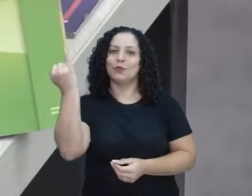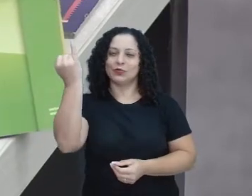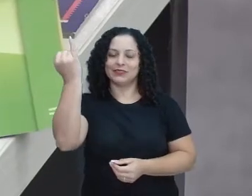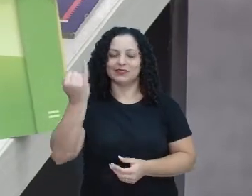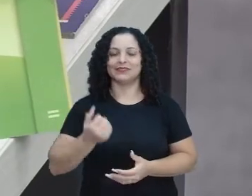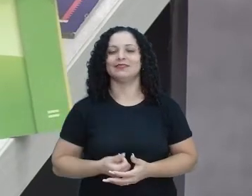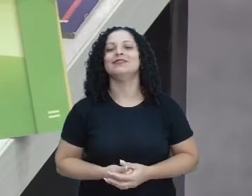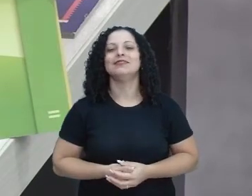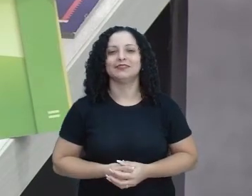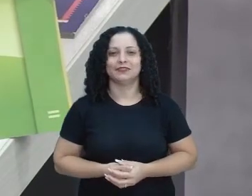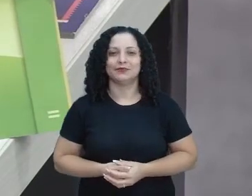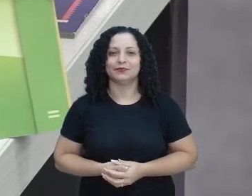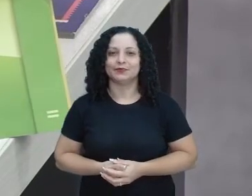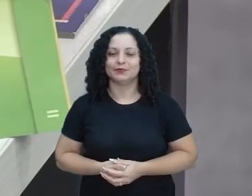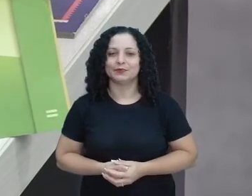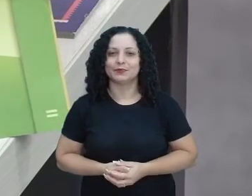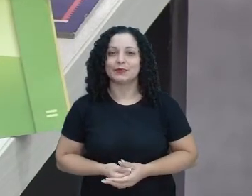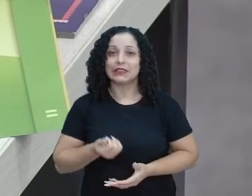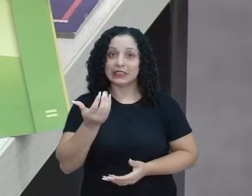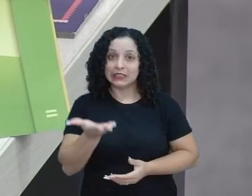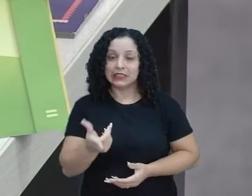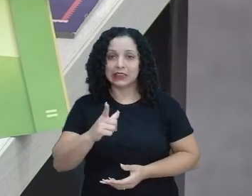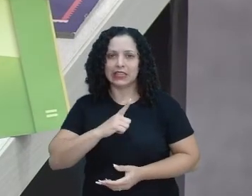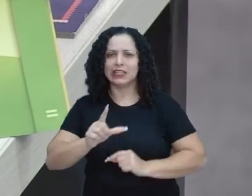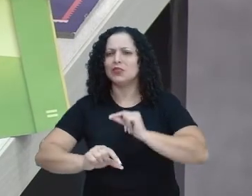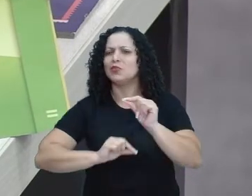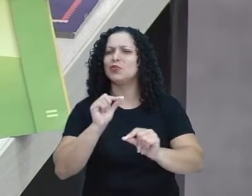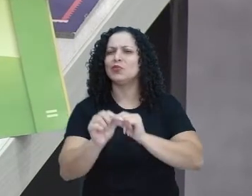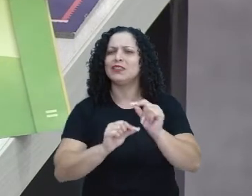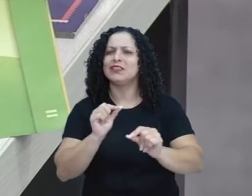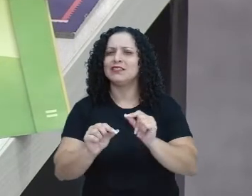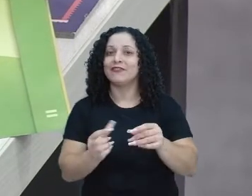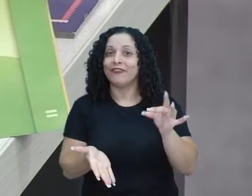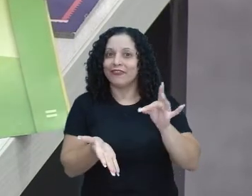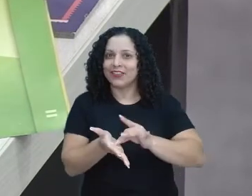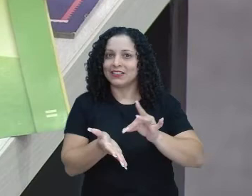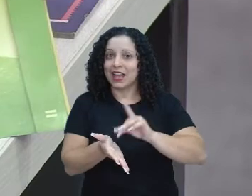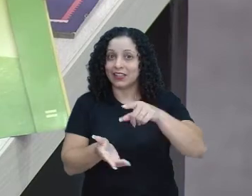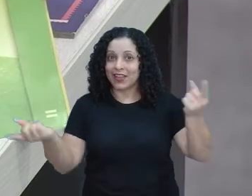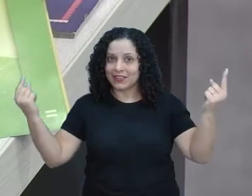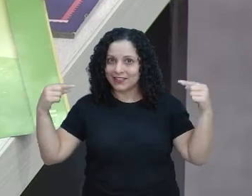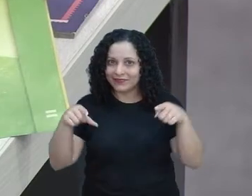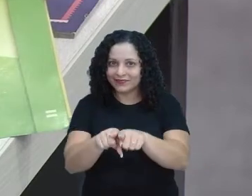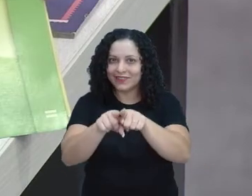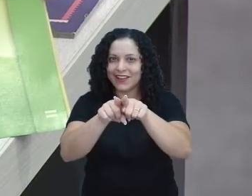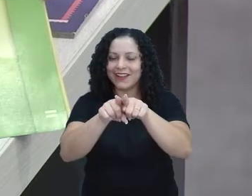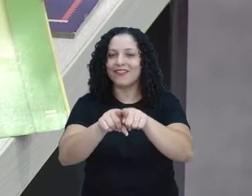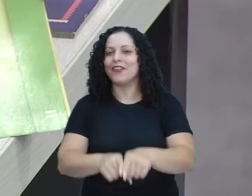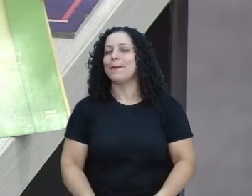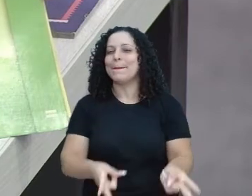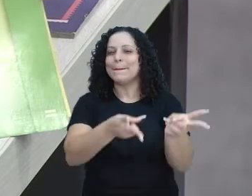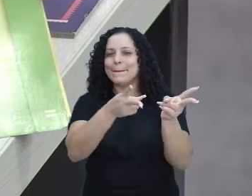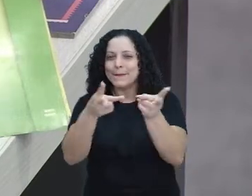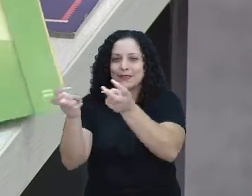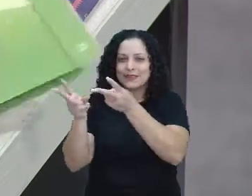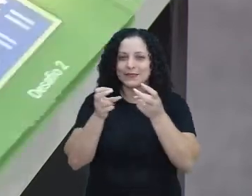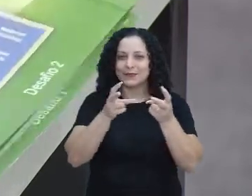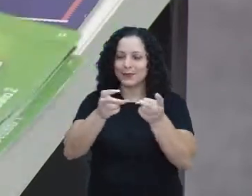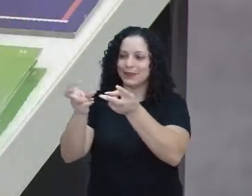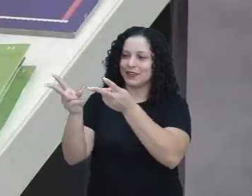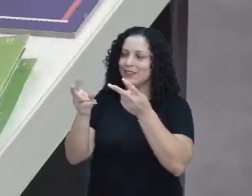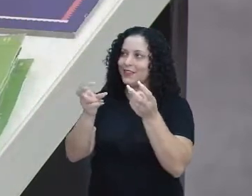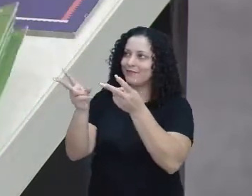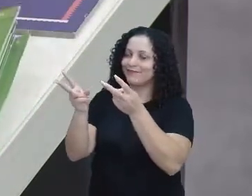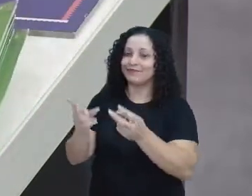Uma possibilidade muito lúdica, onde ele vai fazer de verdade pareamento, percepção, e nós